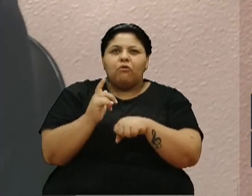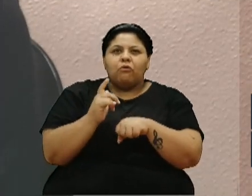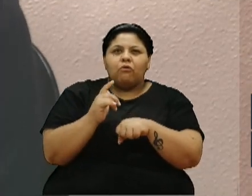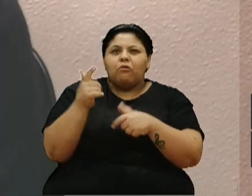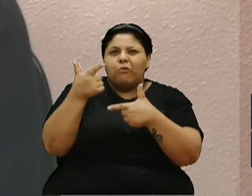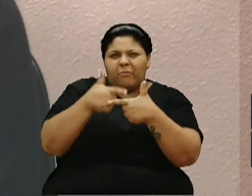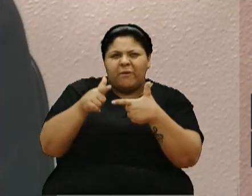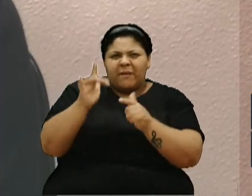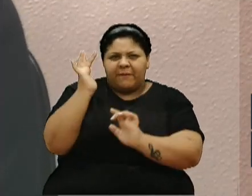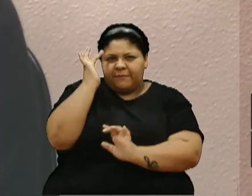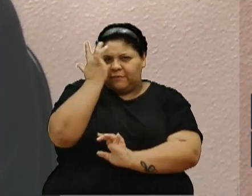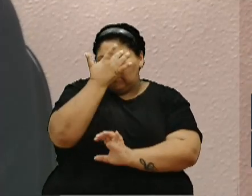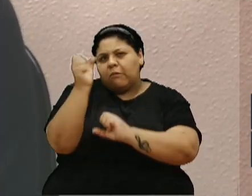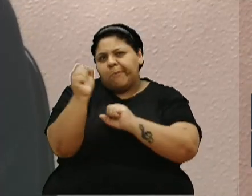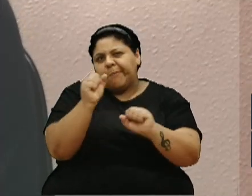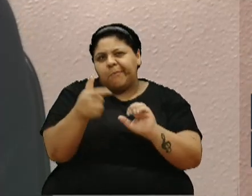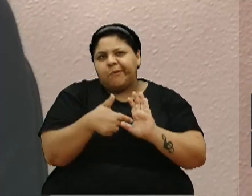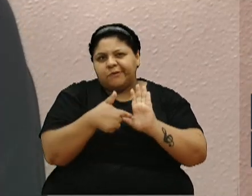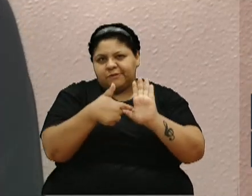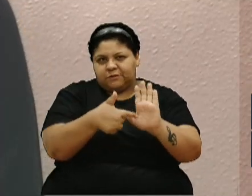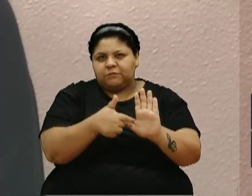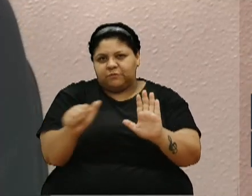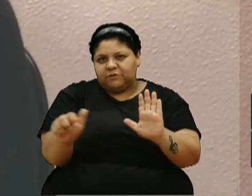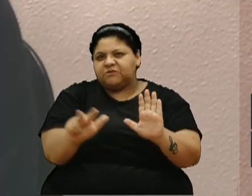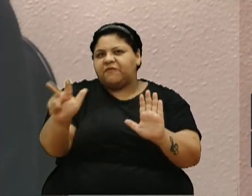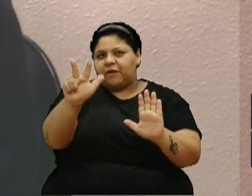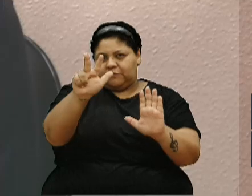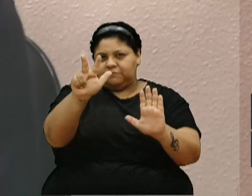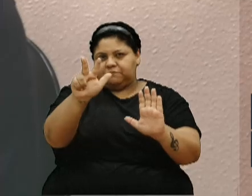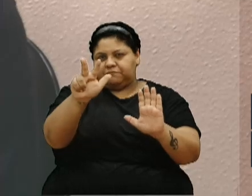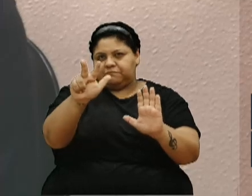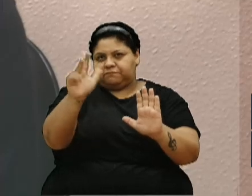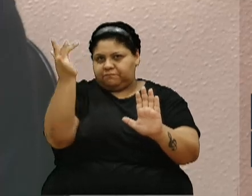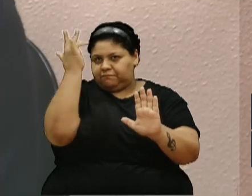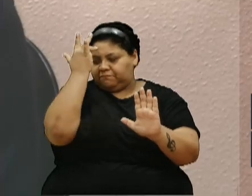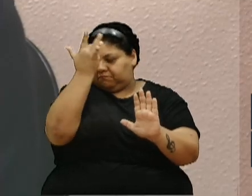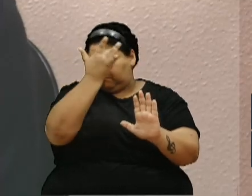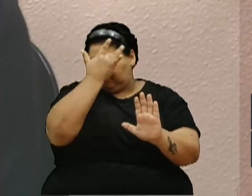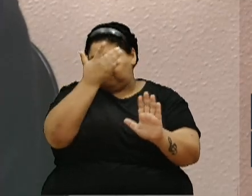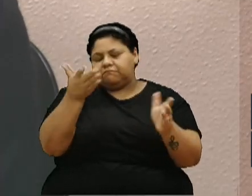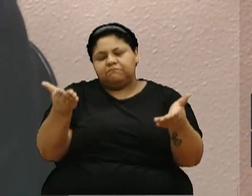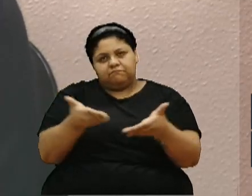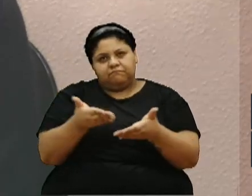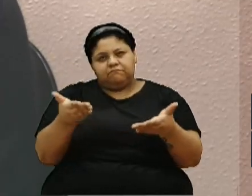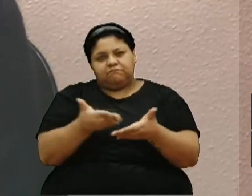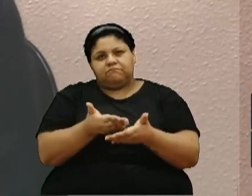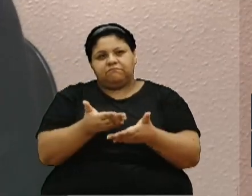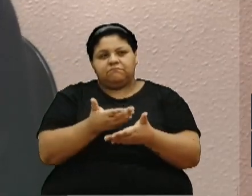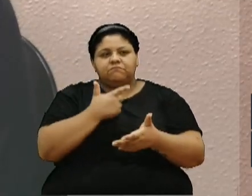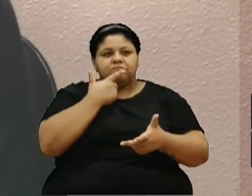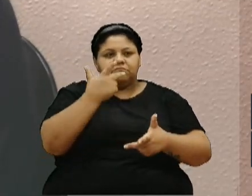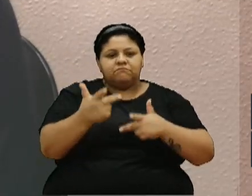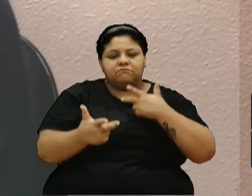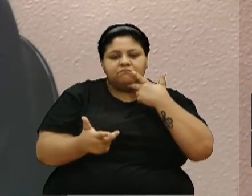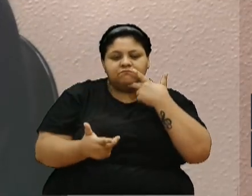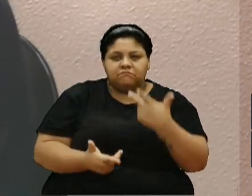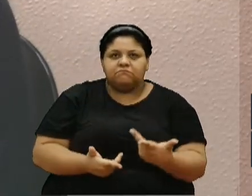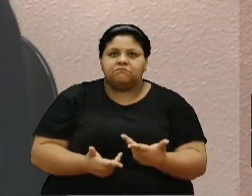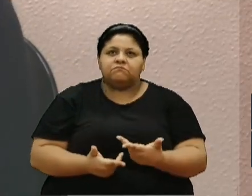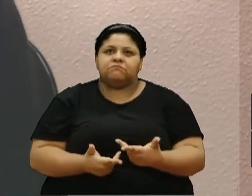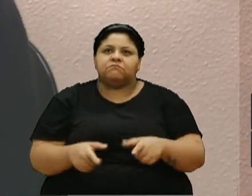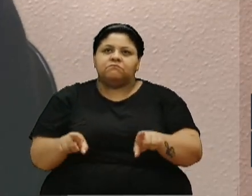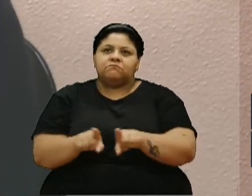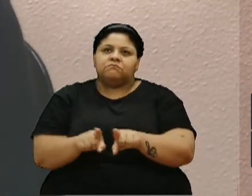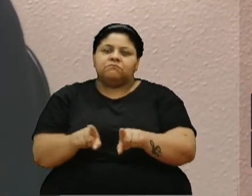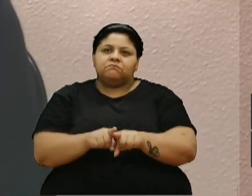saúde mental possam mostrar o seu valor. A saúde mental que vem sendo tão falada nesses últimos